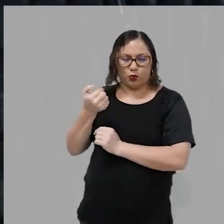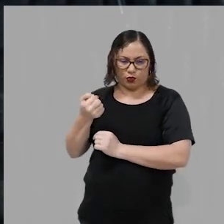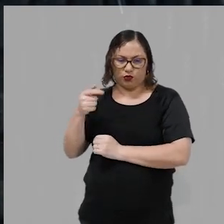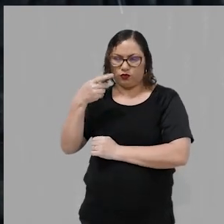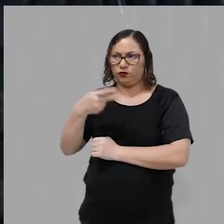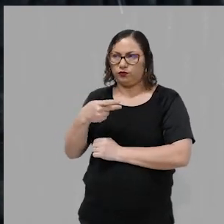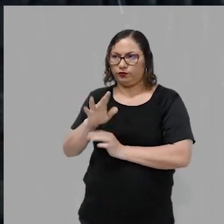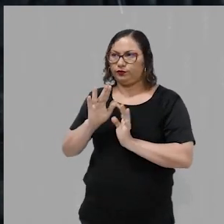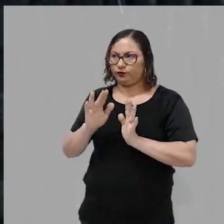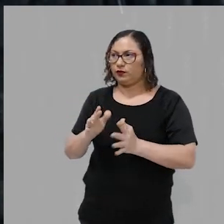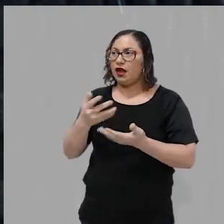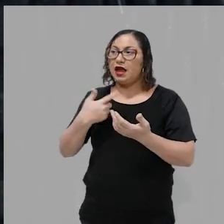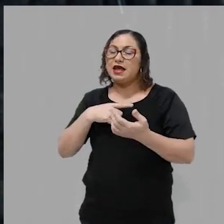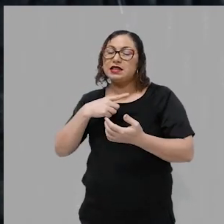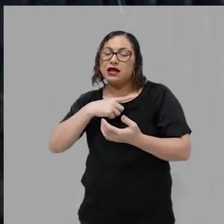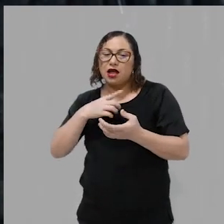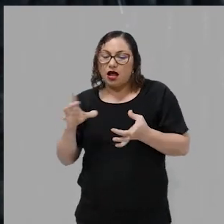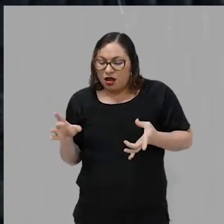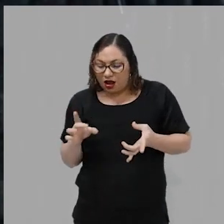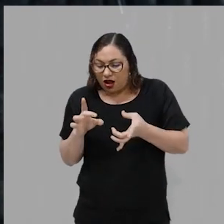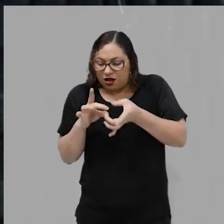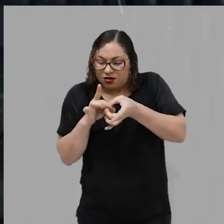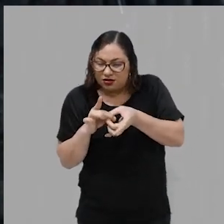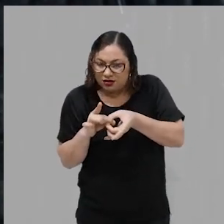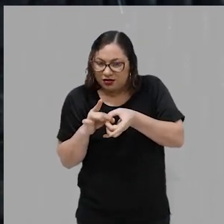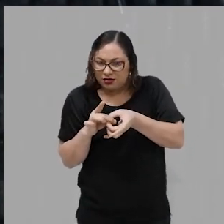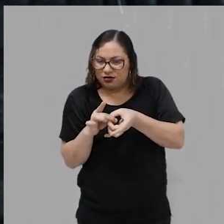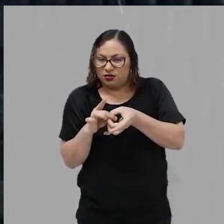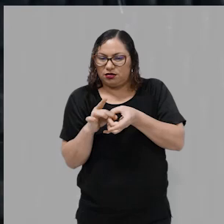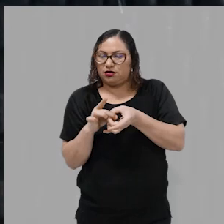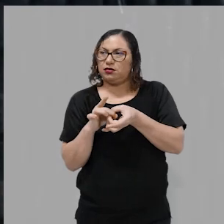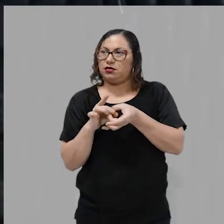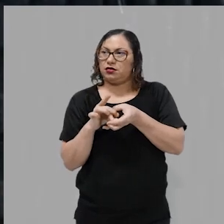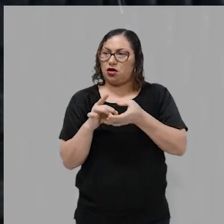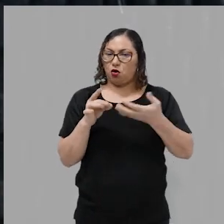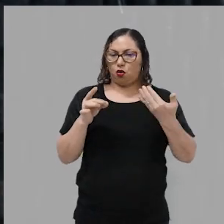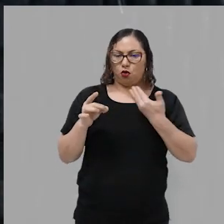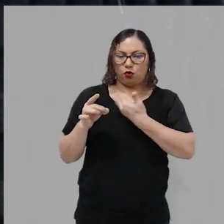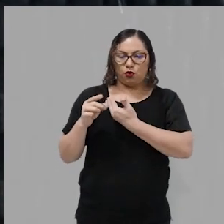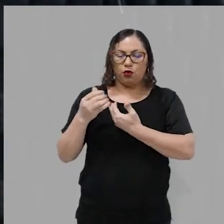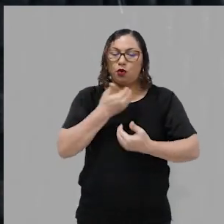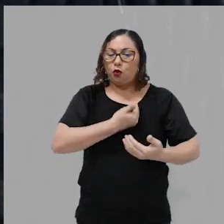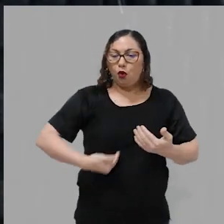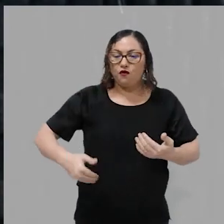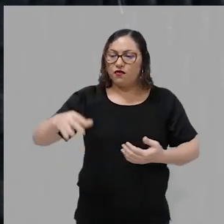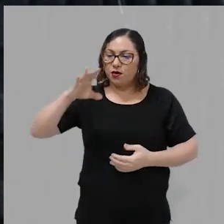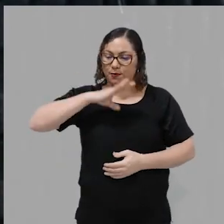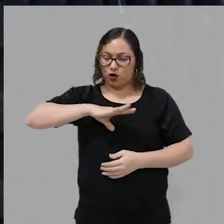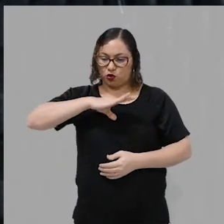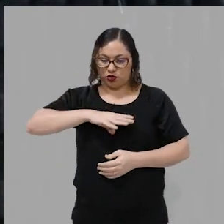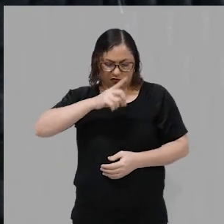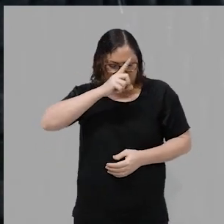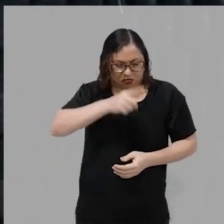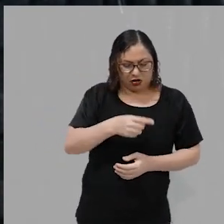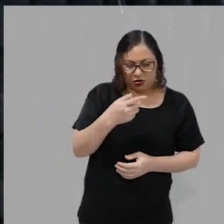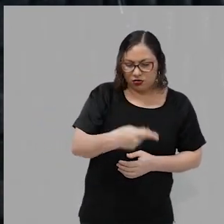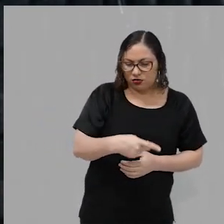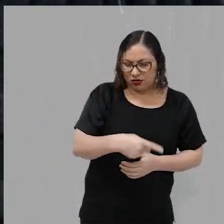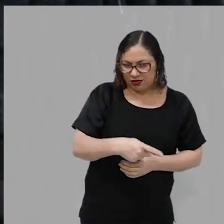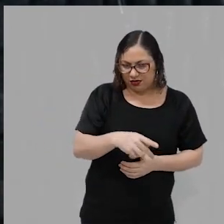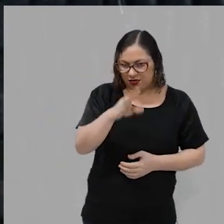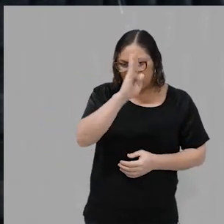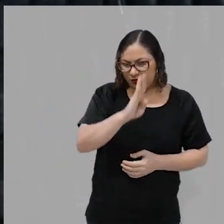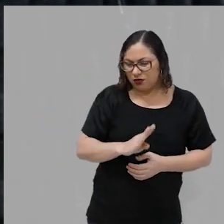o gancho, a ligação entre o governo português, que estava mandando aqui no Brasil na época, e os